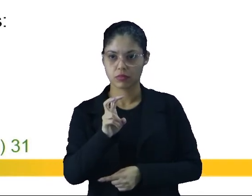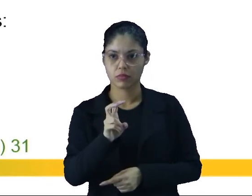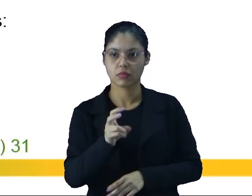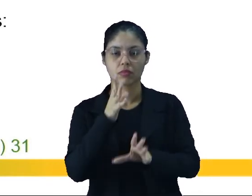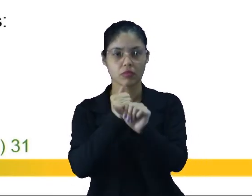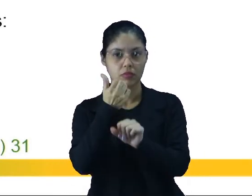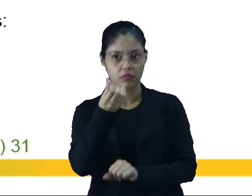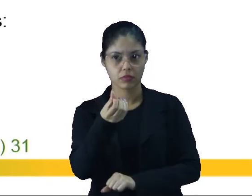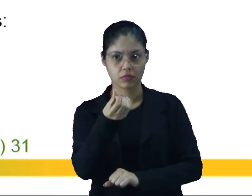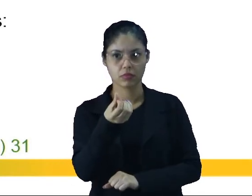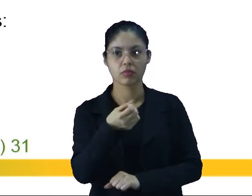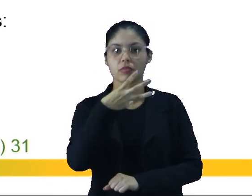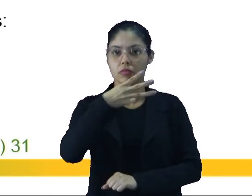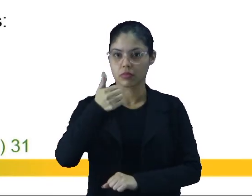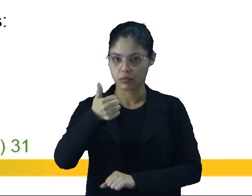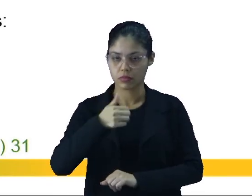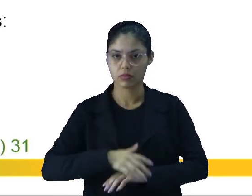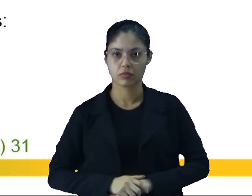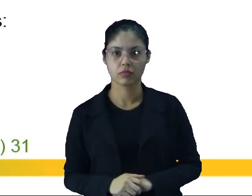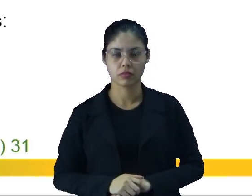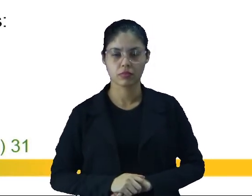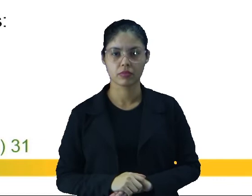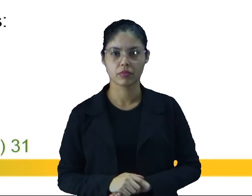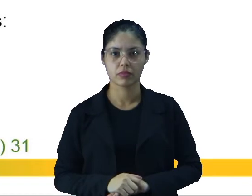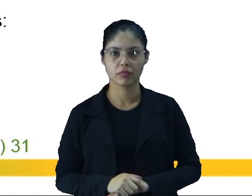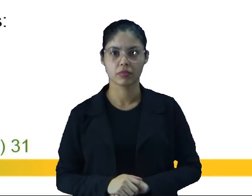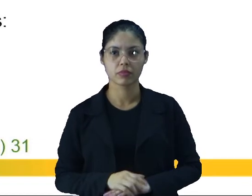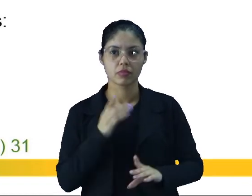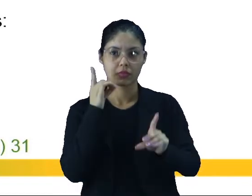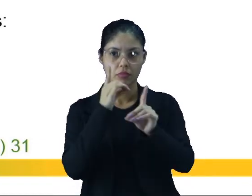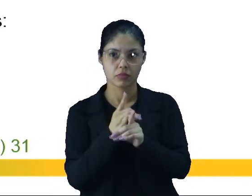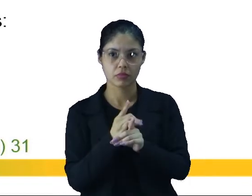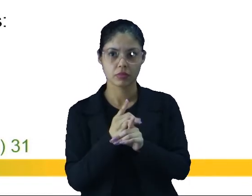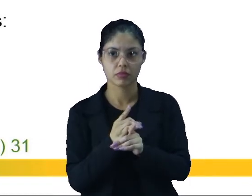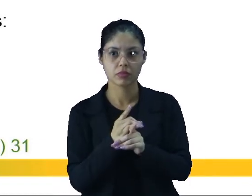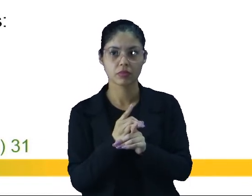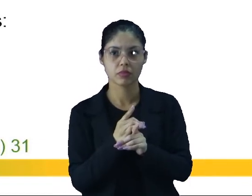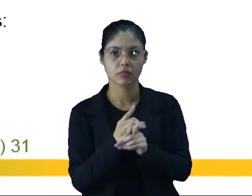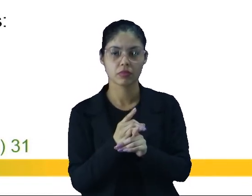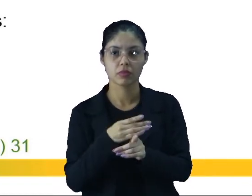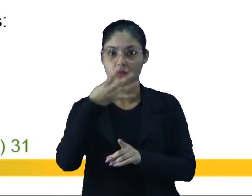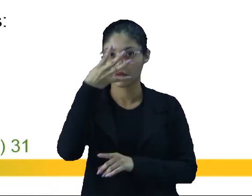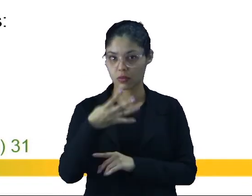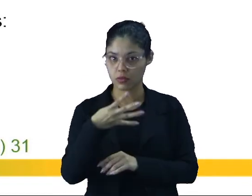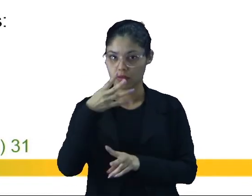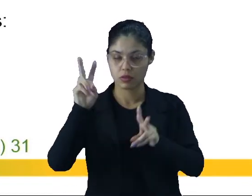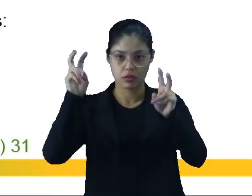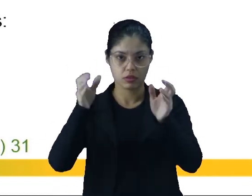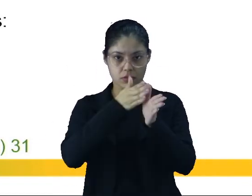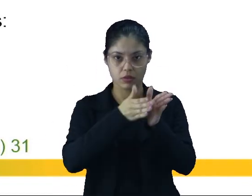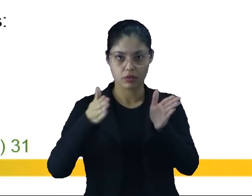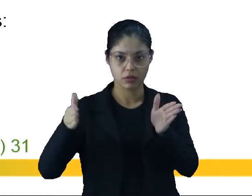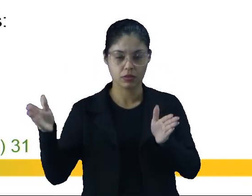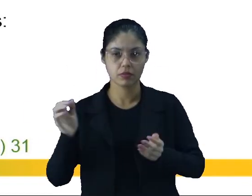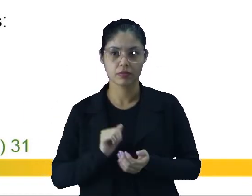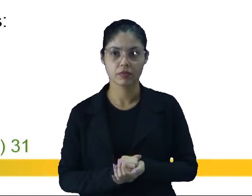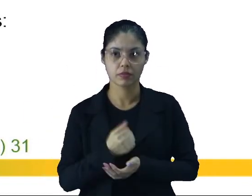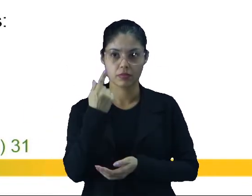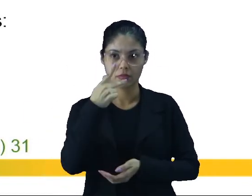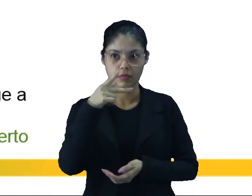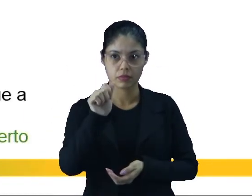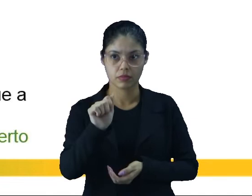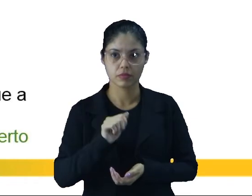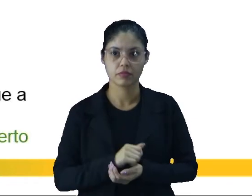25. 25 mais 6 dá 31. Encontramos então o quarto termo dessa sequência, tá? Que é uma